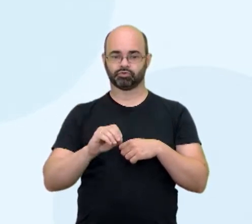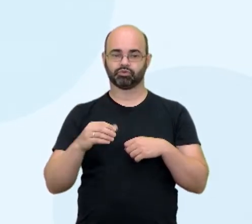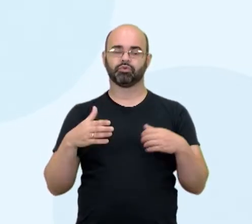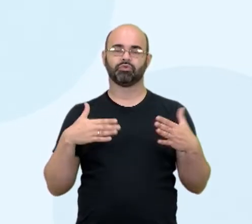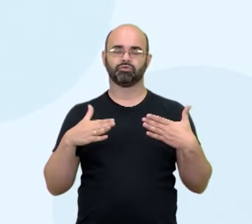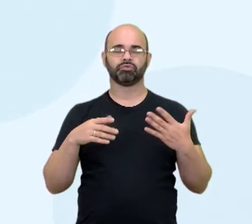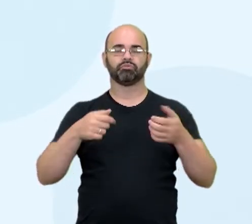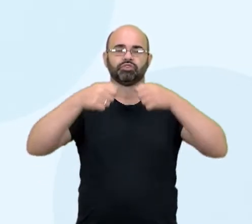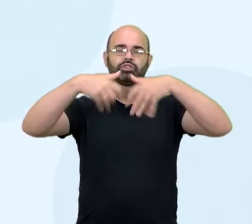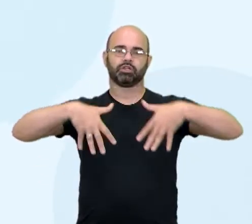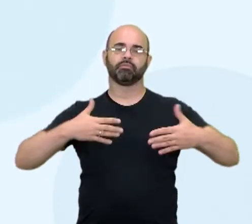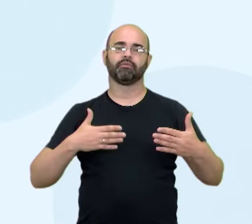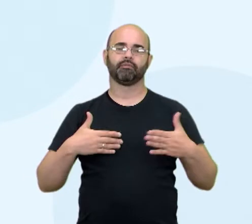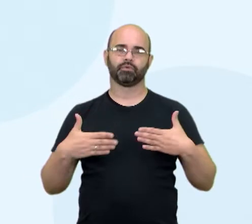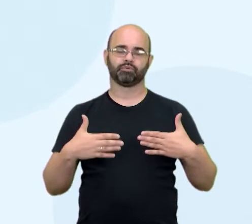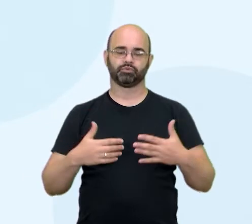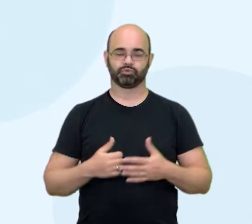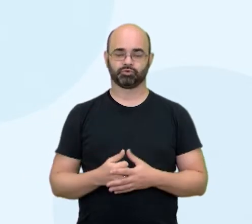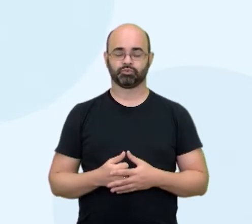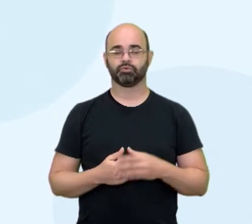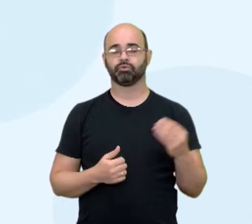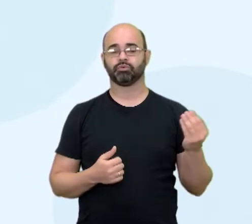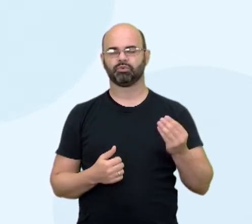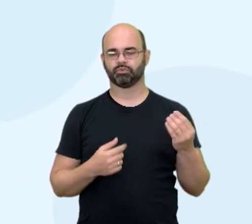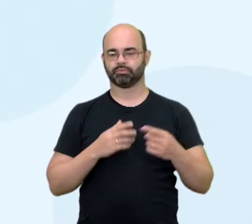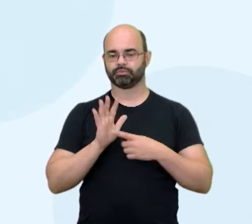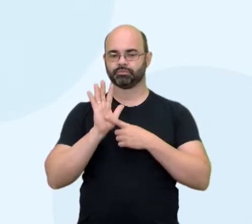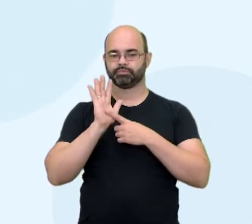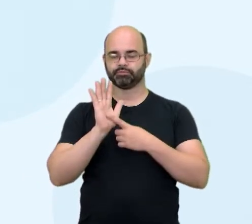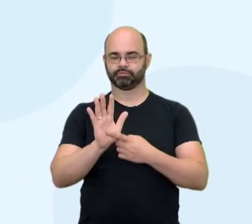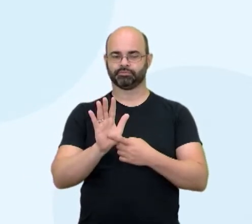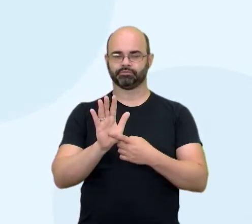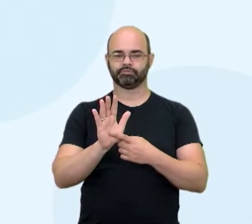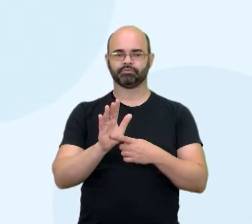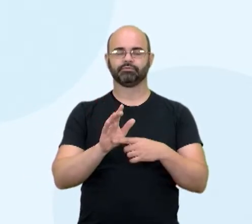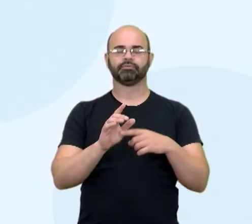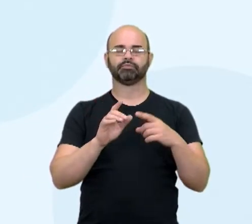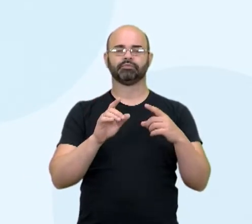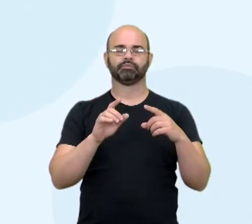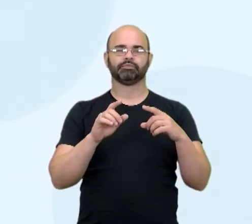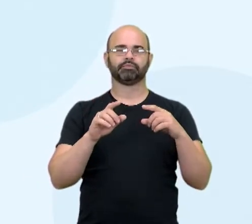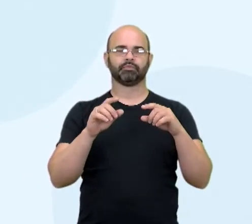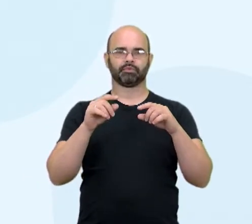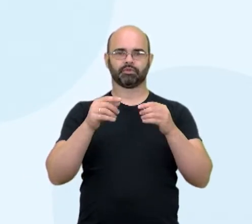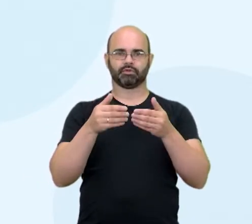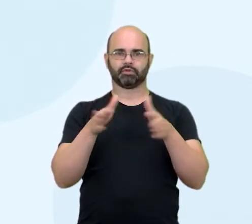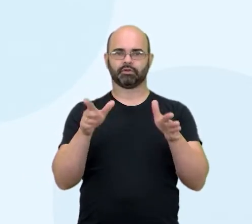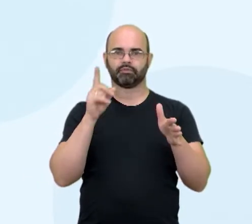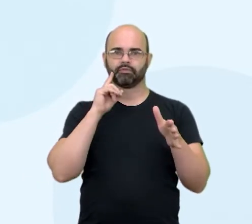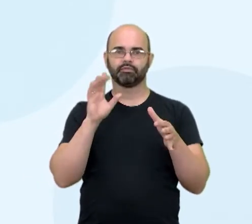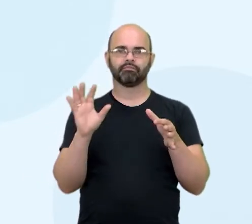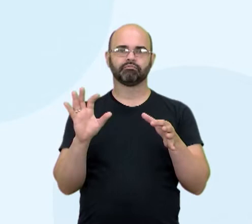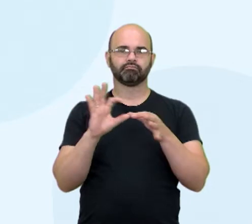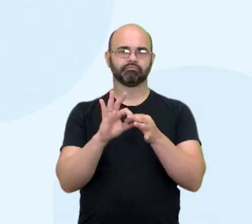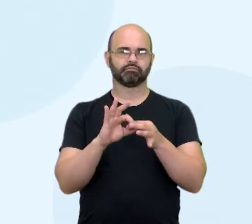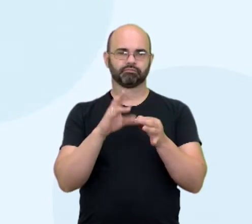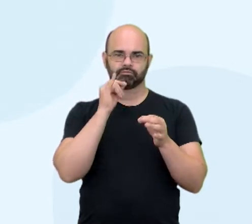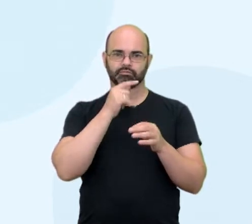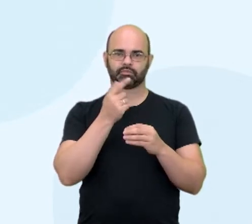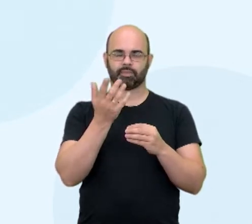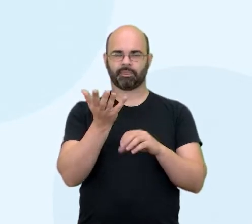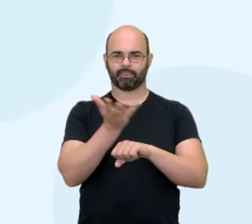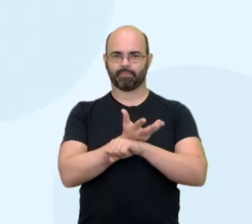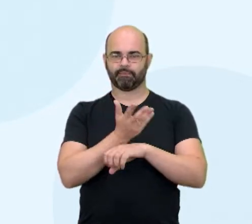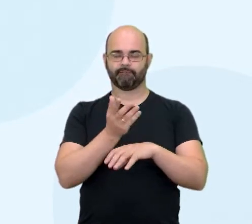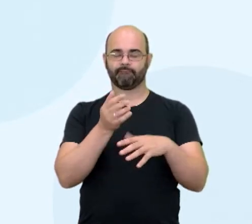Então, o que se tem aí? Você tem um linkzinho, se tem uma abertura, né, que ele vai fazer o quê? A integração com outro componente